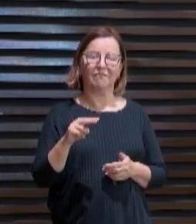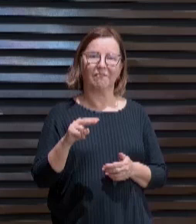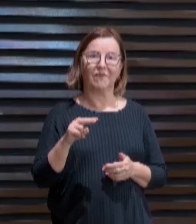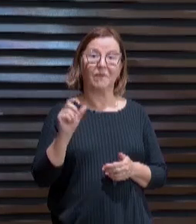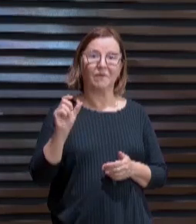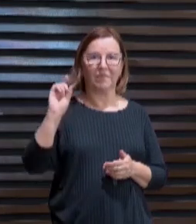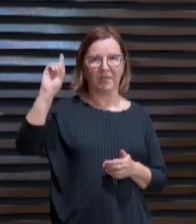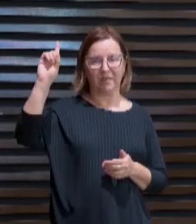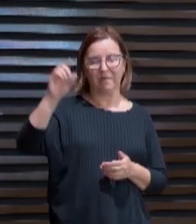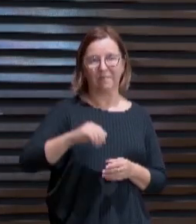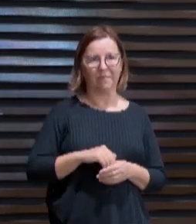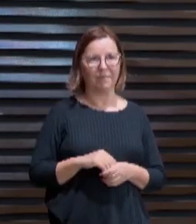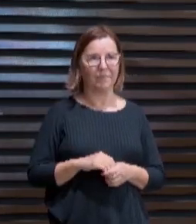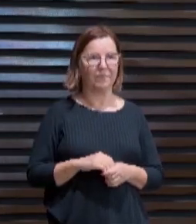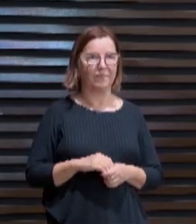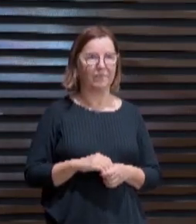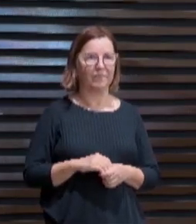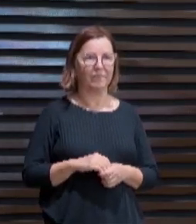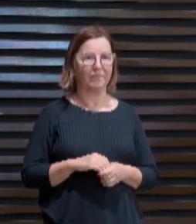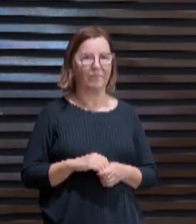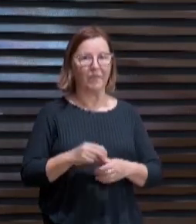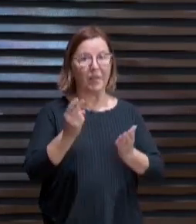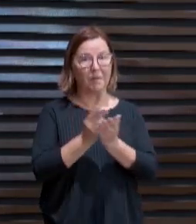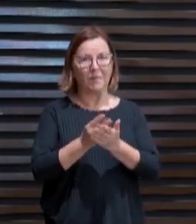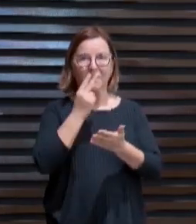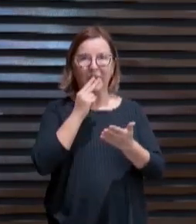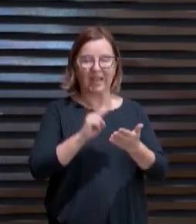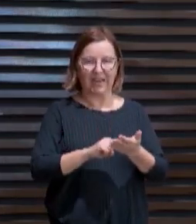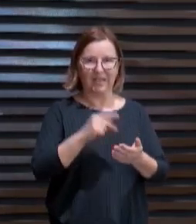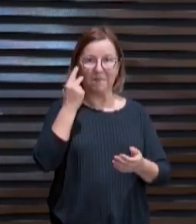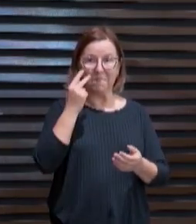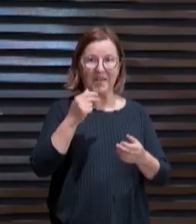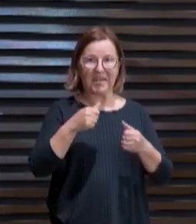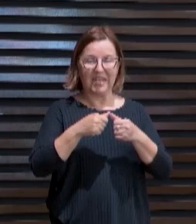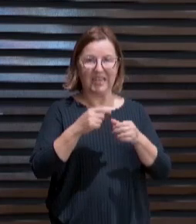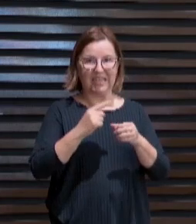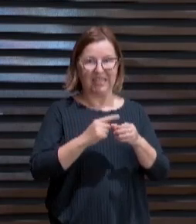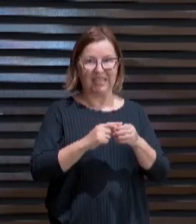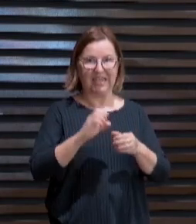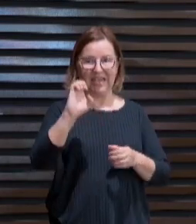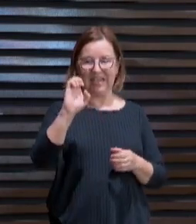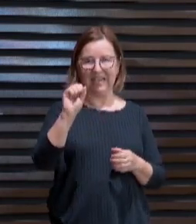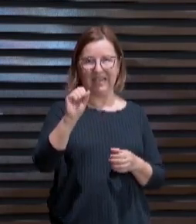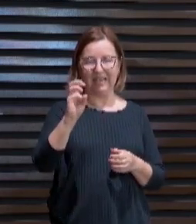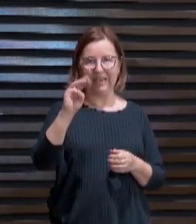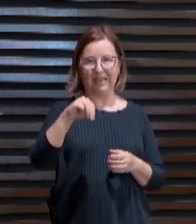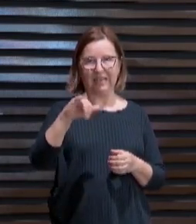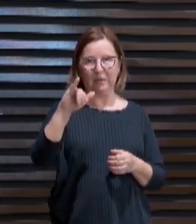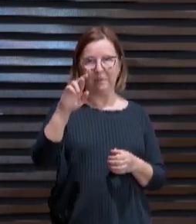Vejamos também, queridos, que apesar de a carta ser destinada a Esmirna, é carta a Esmirna, né? O Senhor termina dizendo